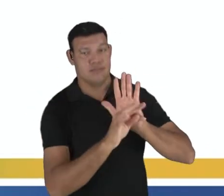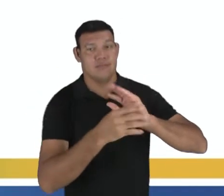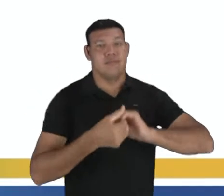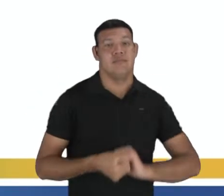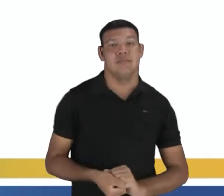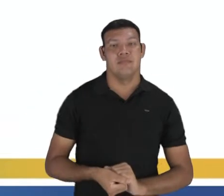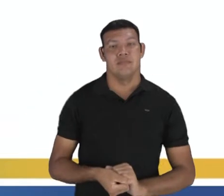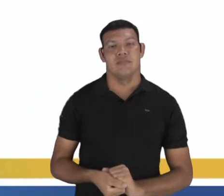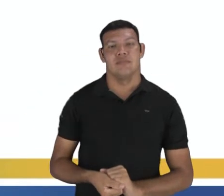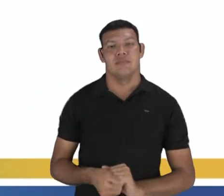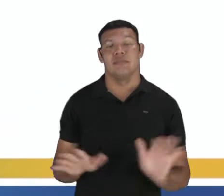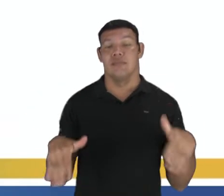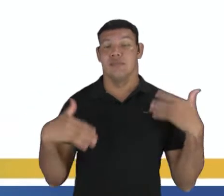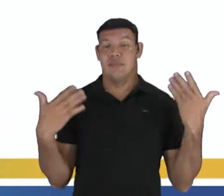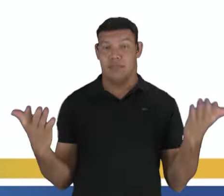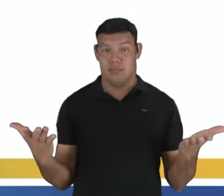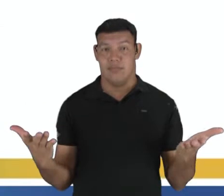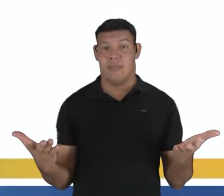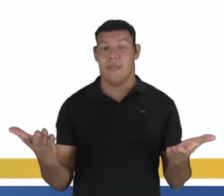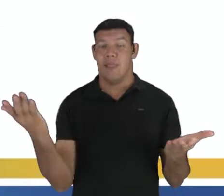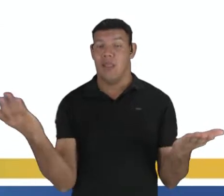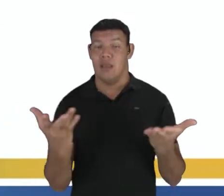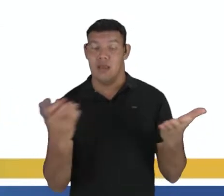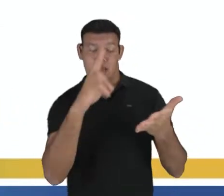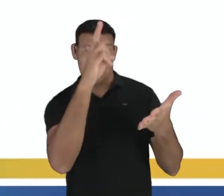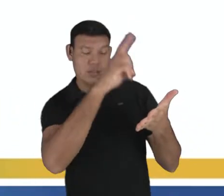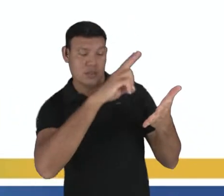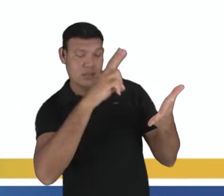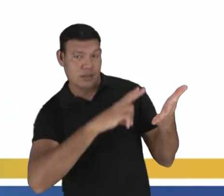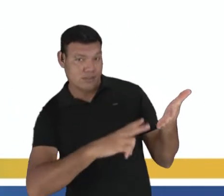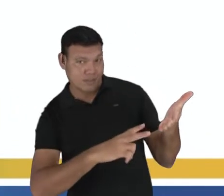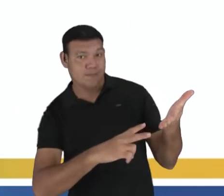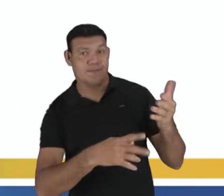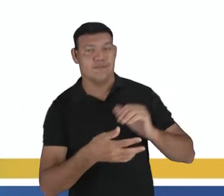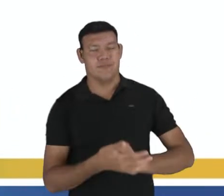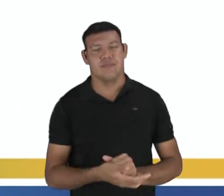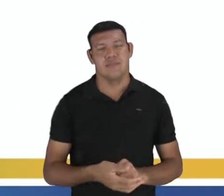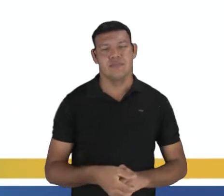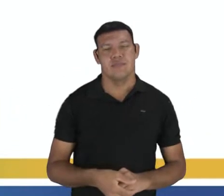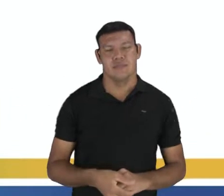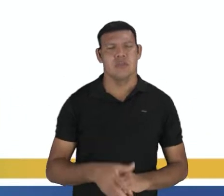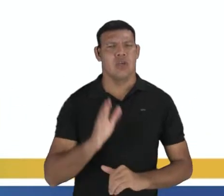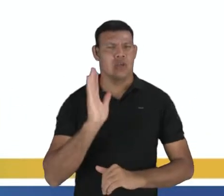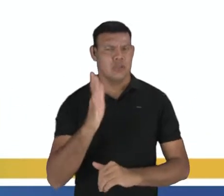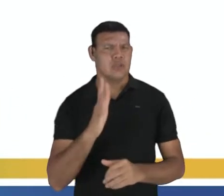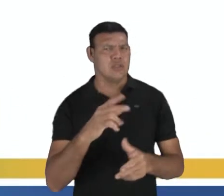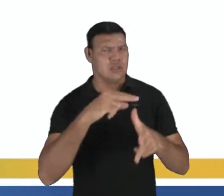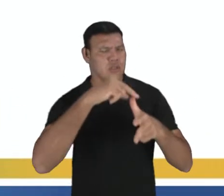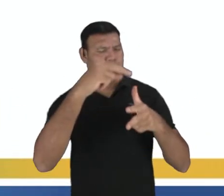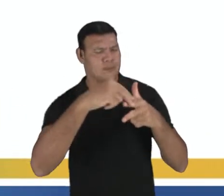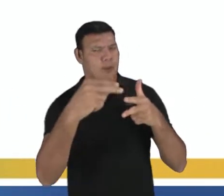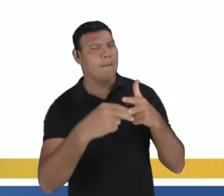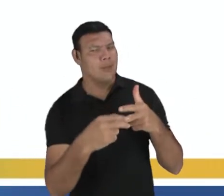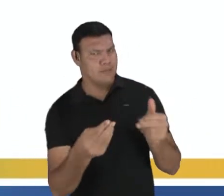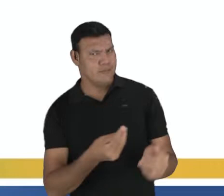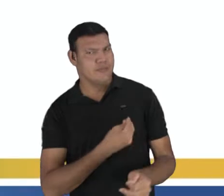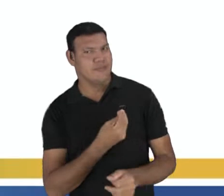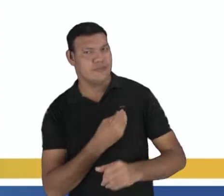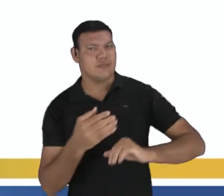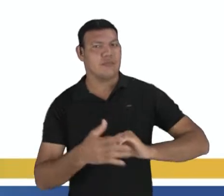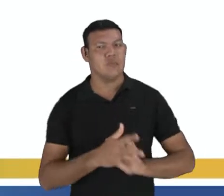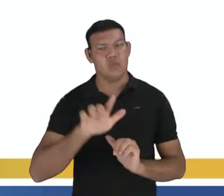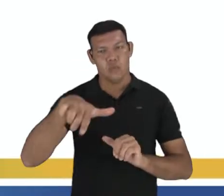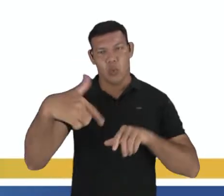texto. E aí nós vamos dar uma lida. É uma questão que já caiu no Enem,